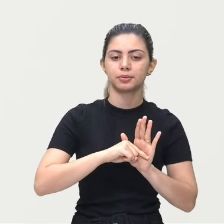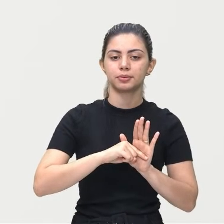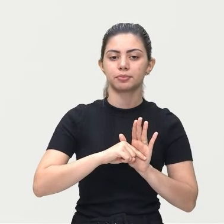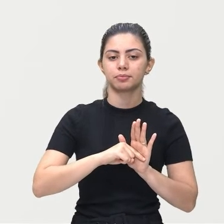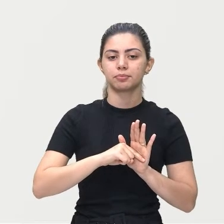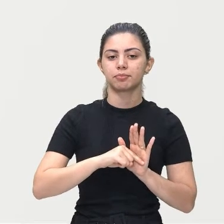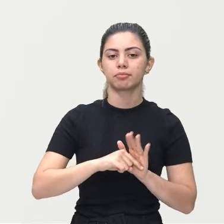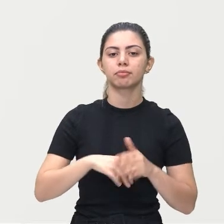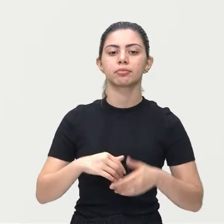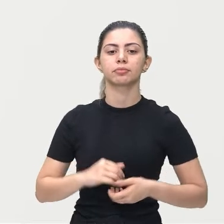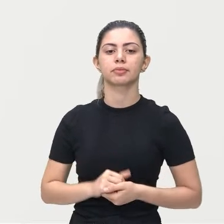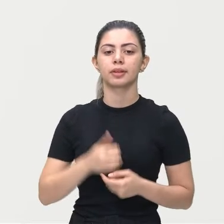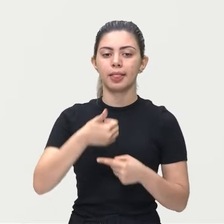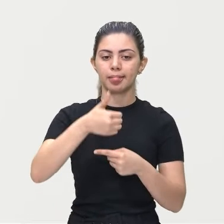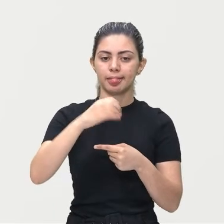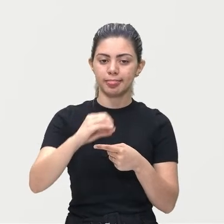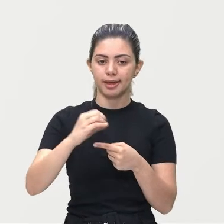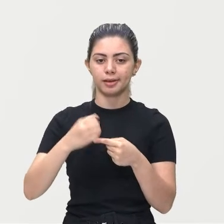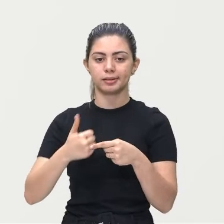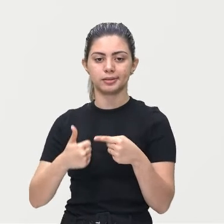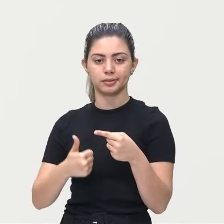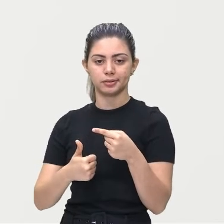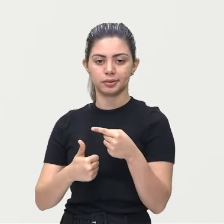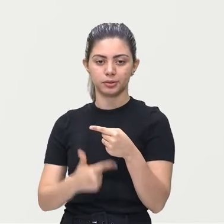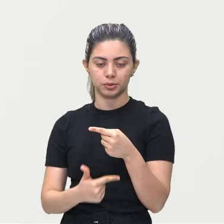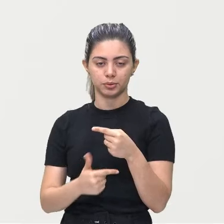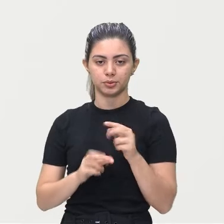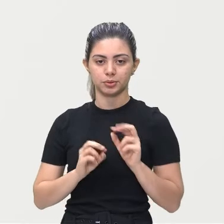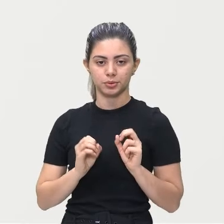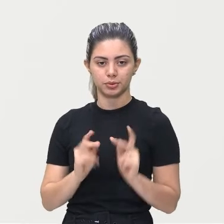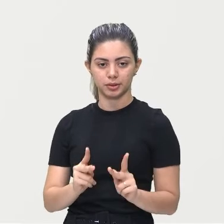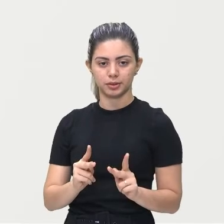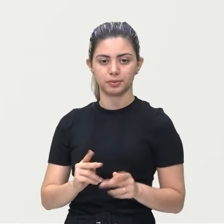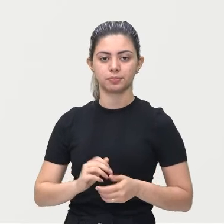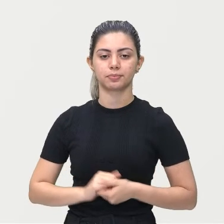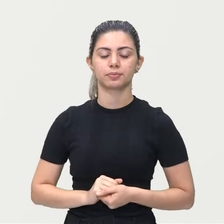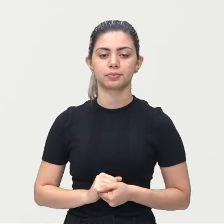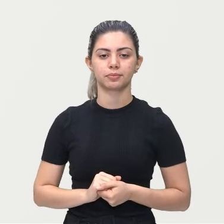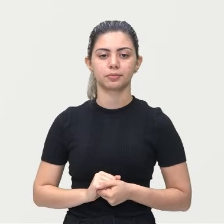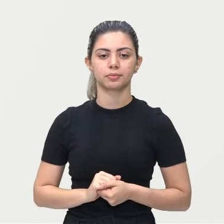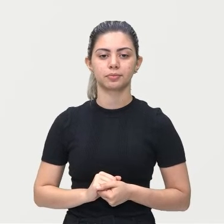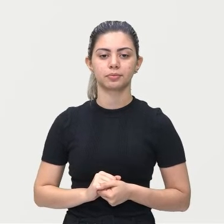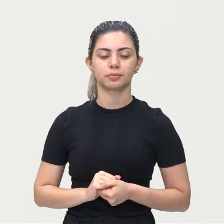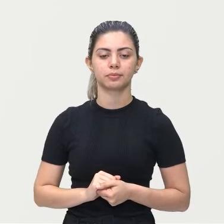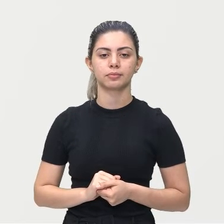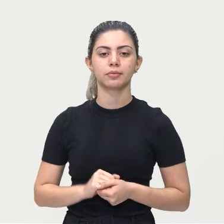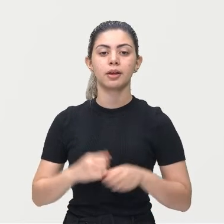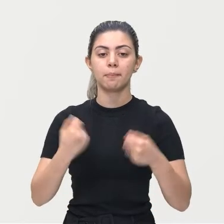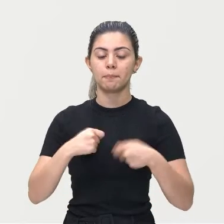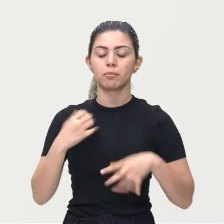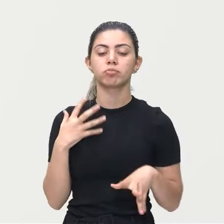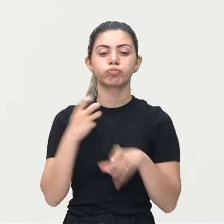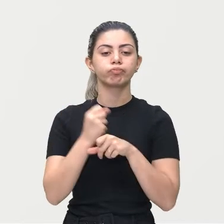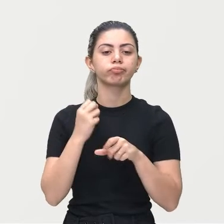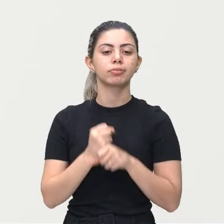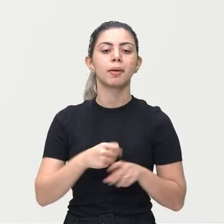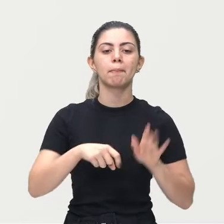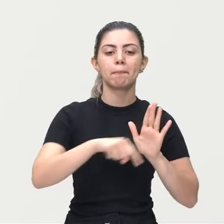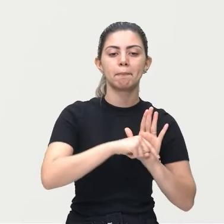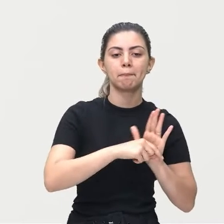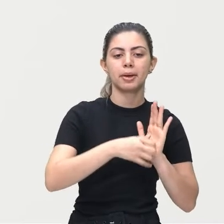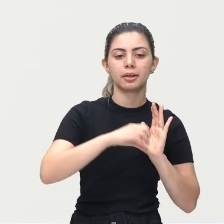entrou quanto? Olha, 10 sobre 12. Beleza? Então nós temos agora que executar a seguinte conta. Menos